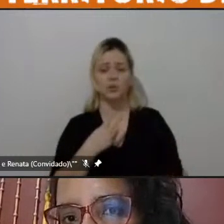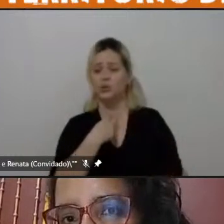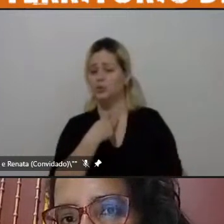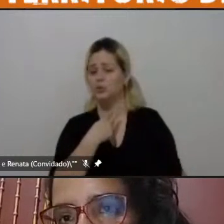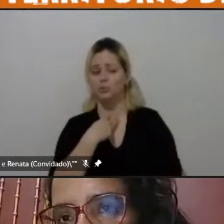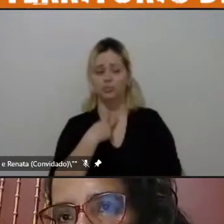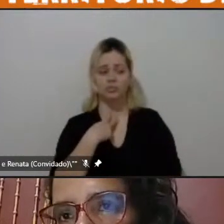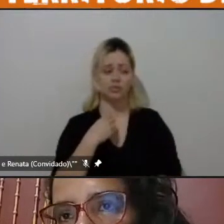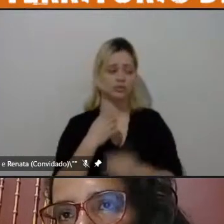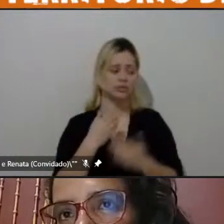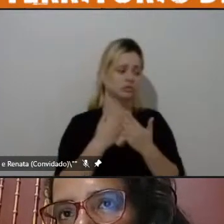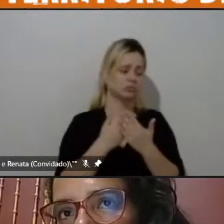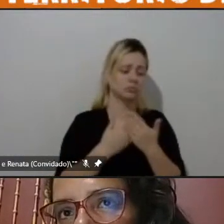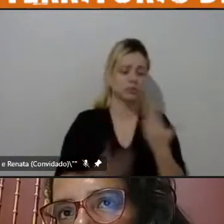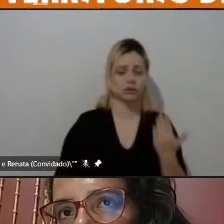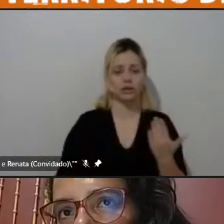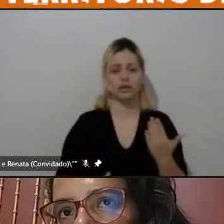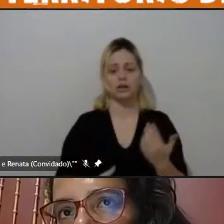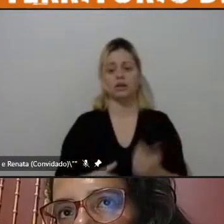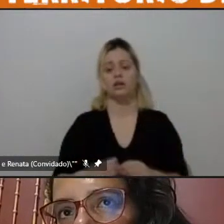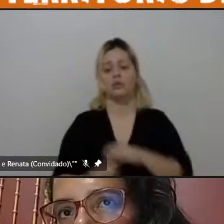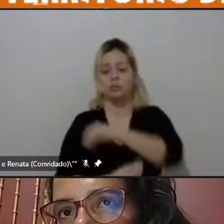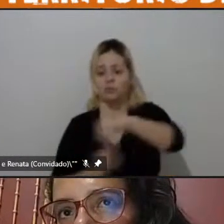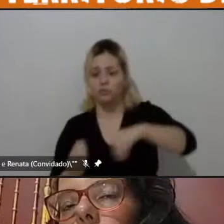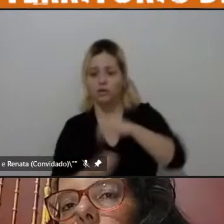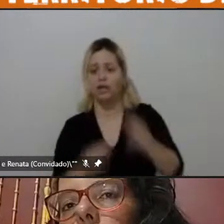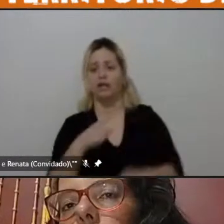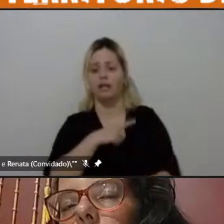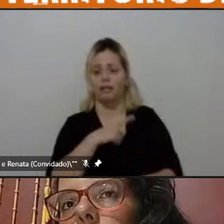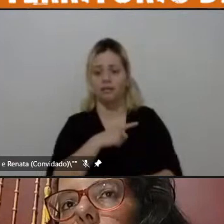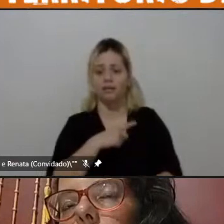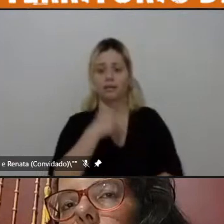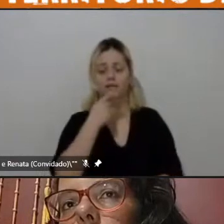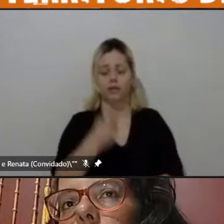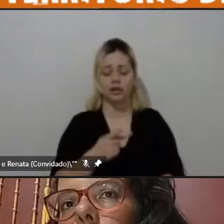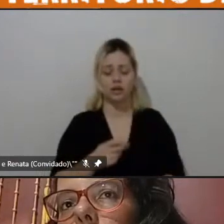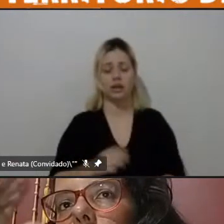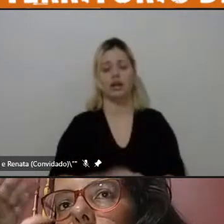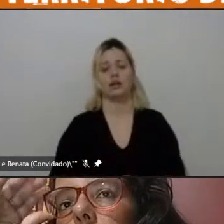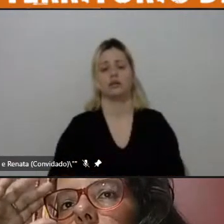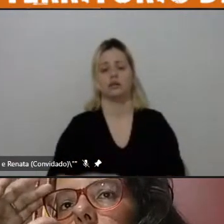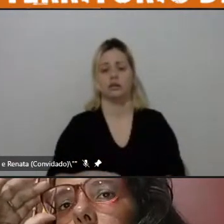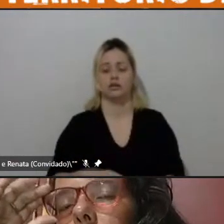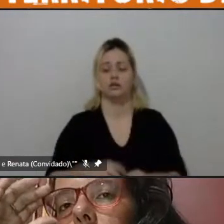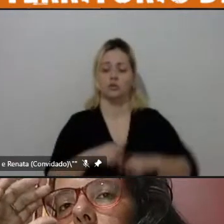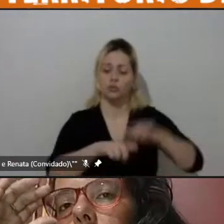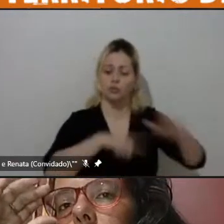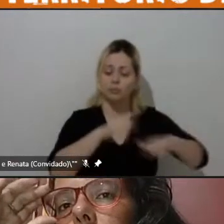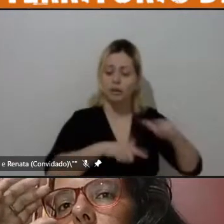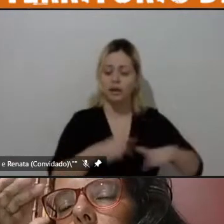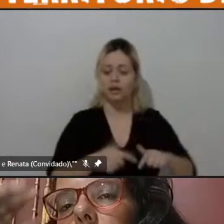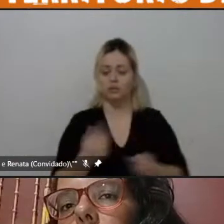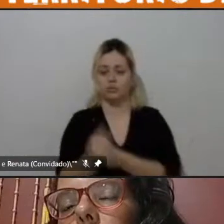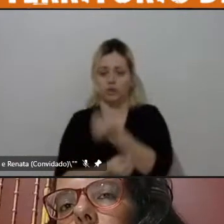abandonar essa leitura, né? Os movimentos sociais têm que articular essa dimensão da produção, né, da economia,